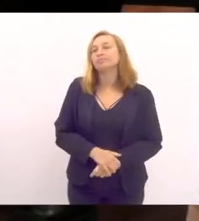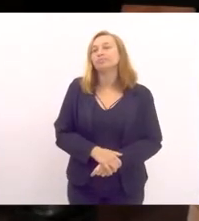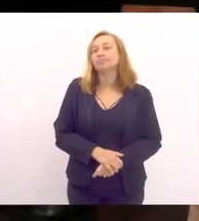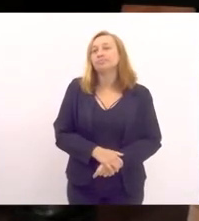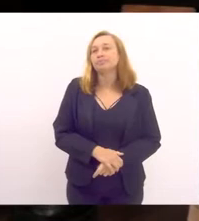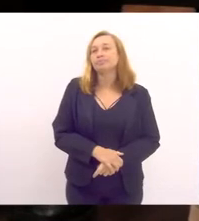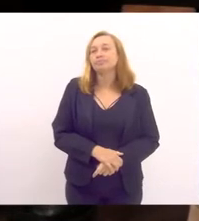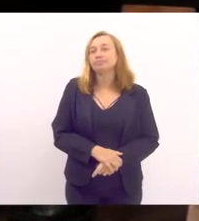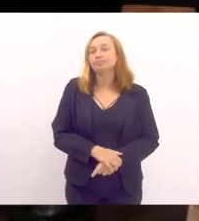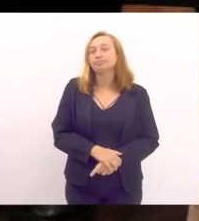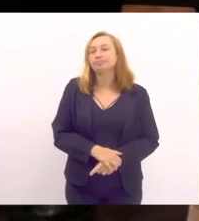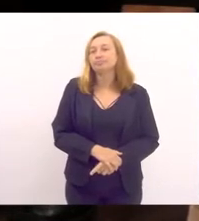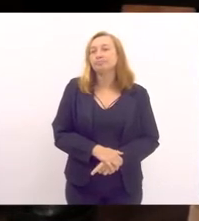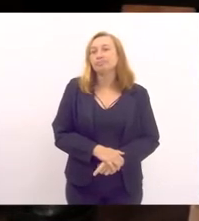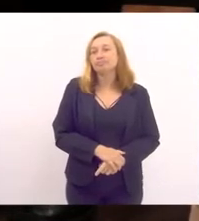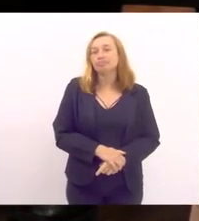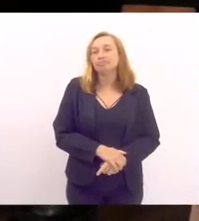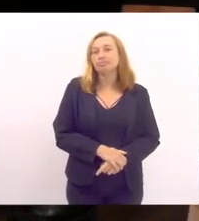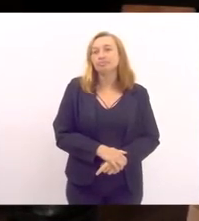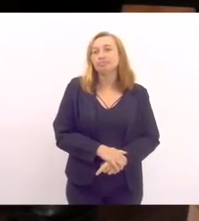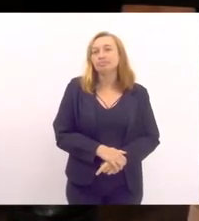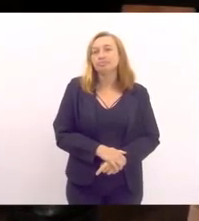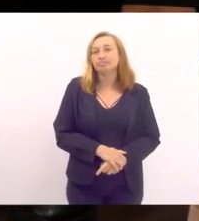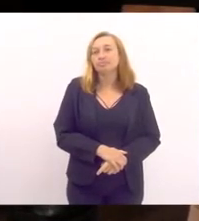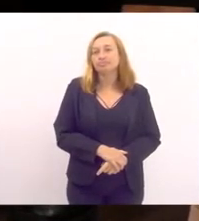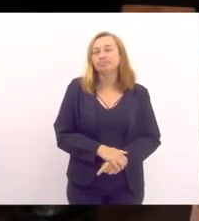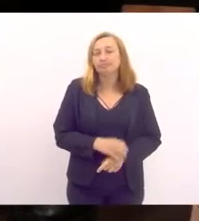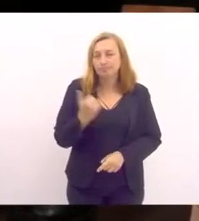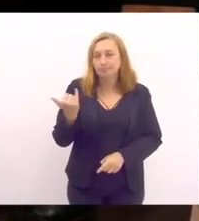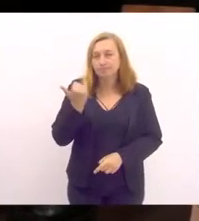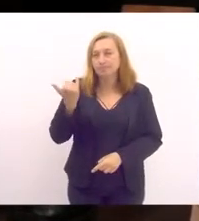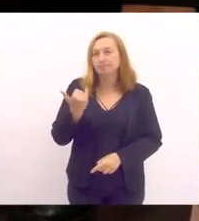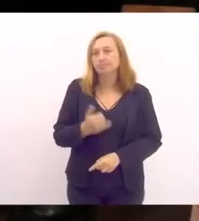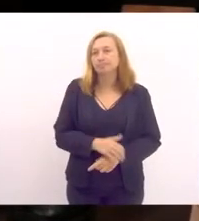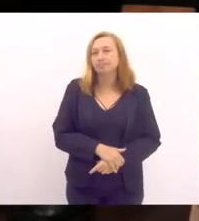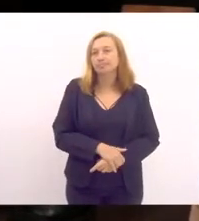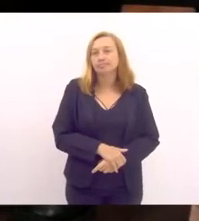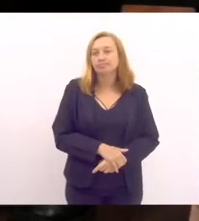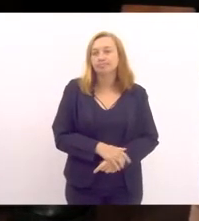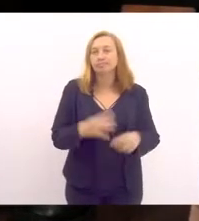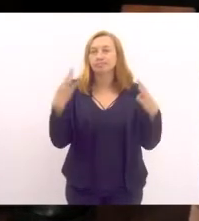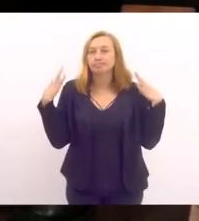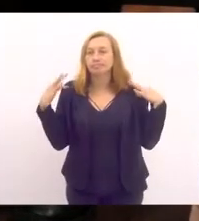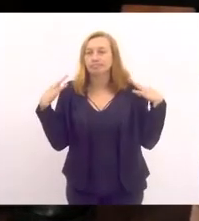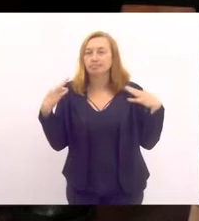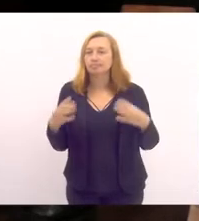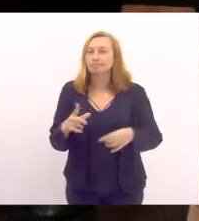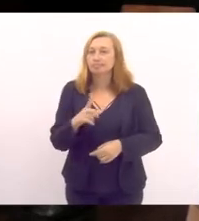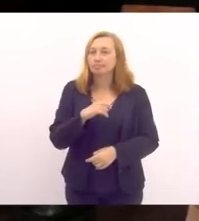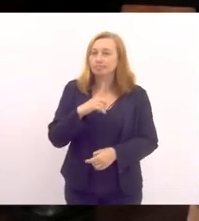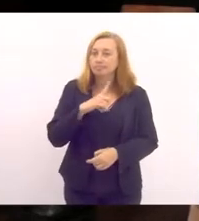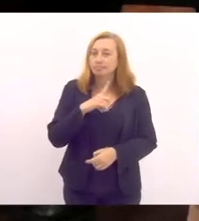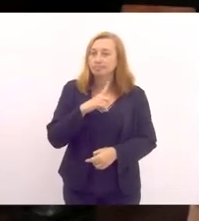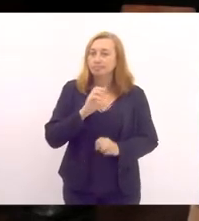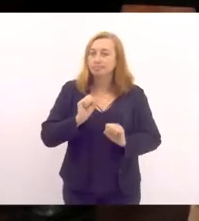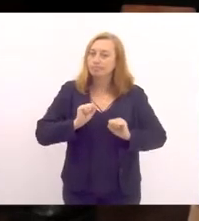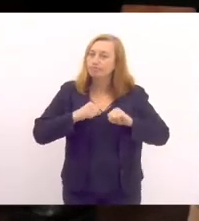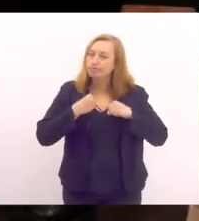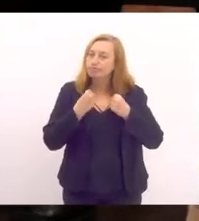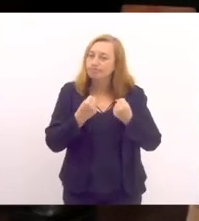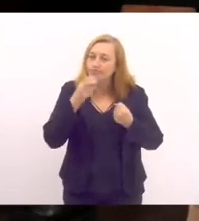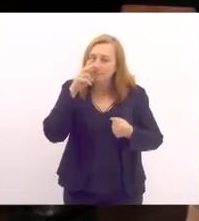pouco, mas é que eu acho que ele é extremamente importante. O turismo tem uma força que